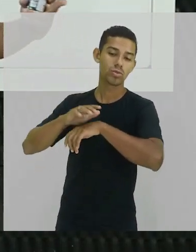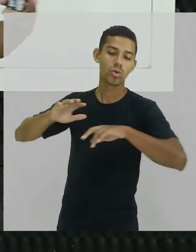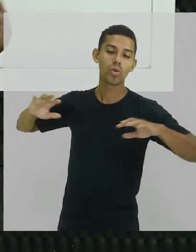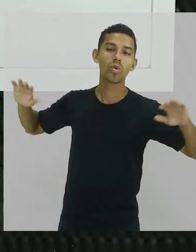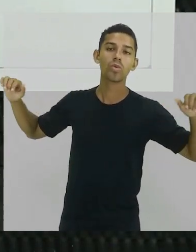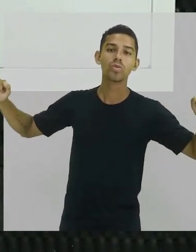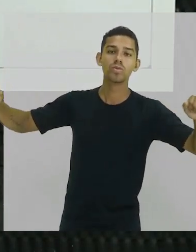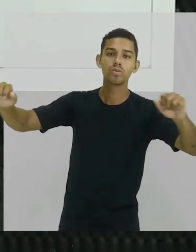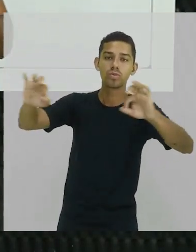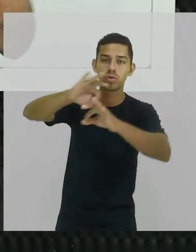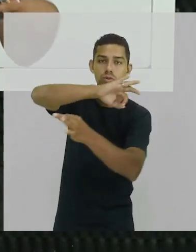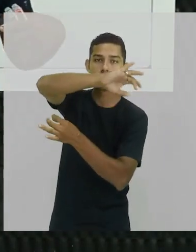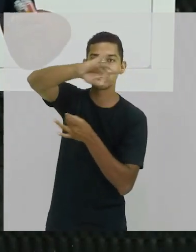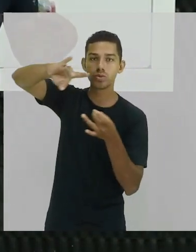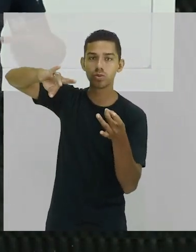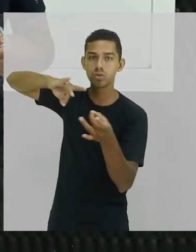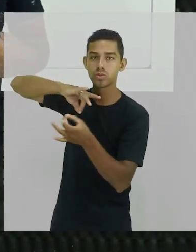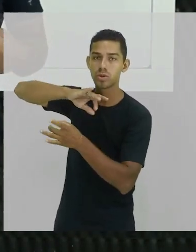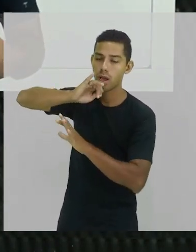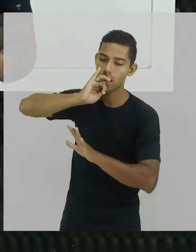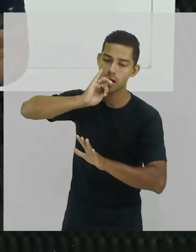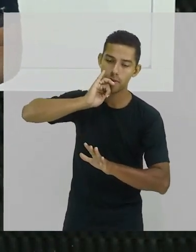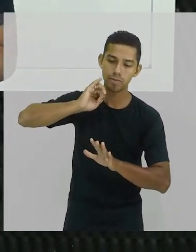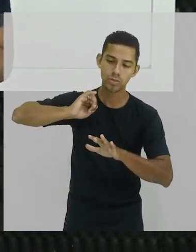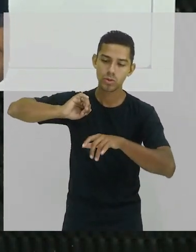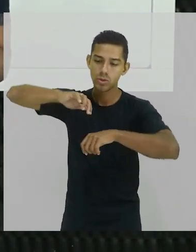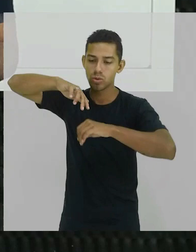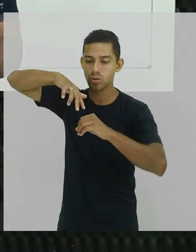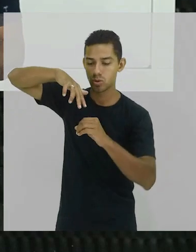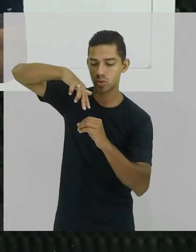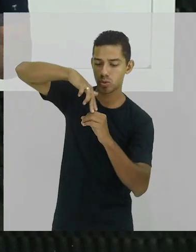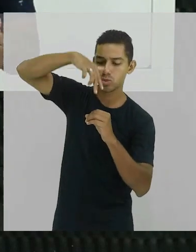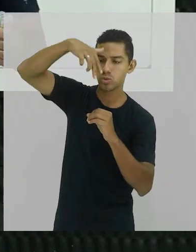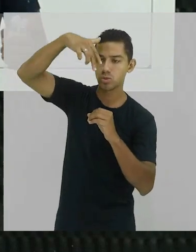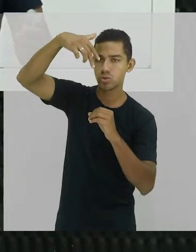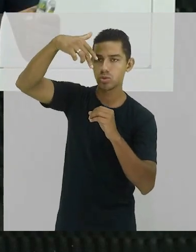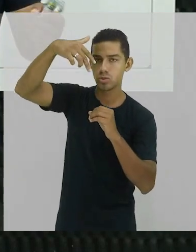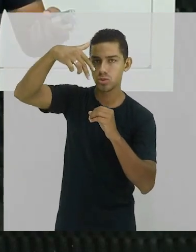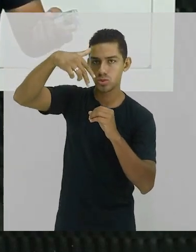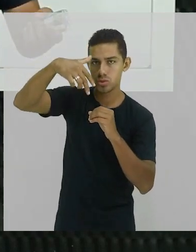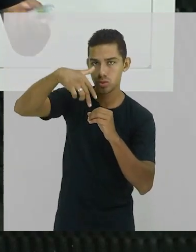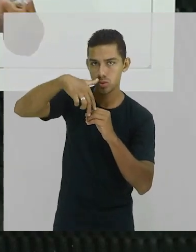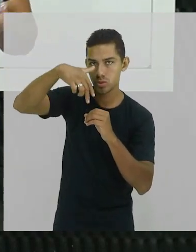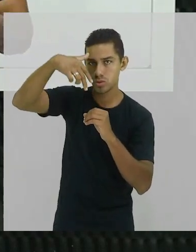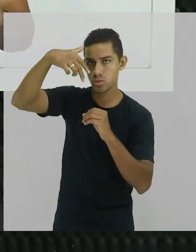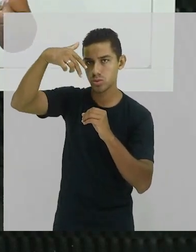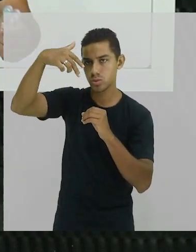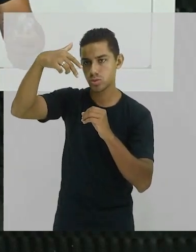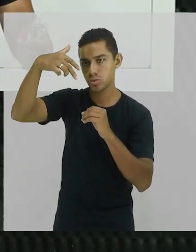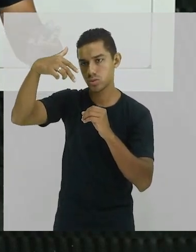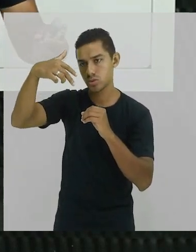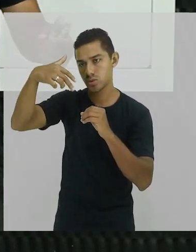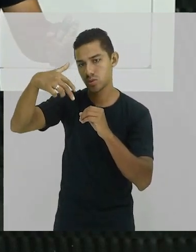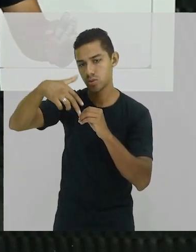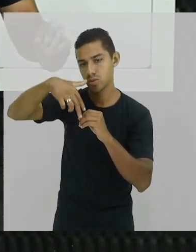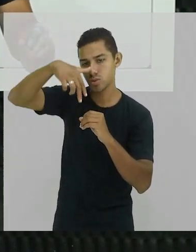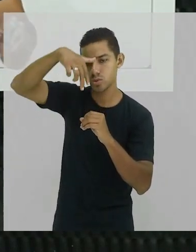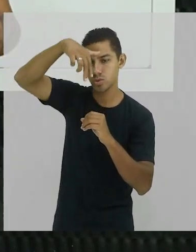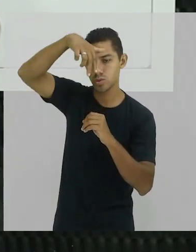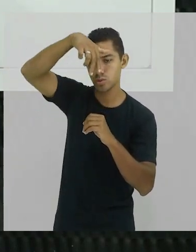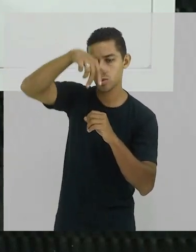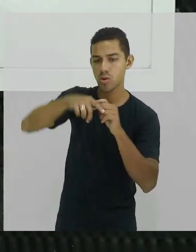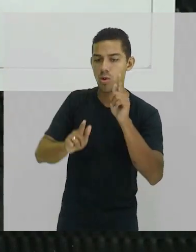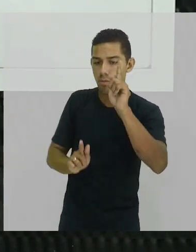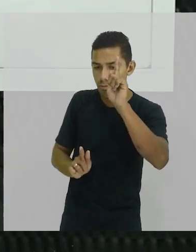nós estamos, né, quer dizer, nós não, né? Quando os astronautas estão lá no espaço, ok? Esse local, ele é um local em que não